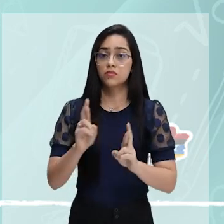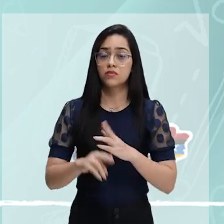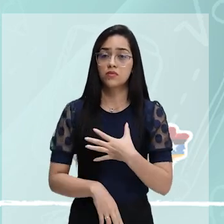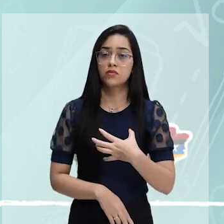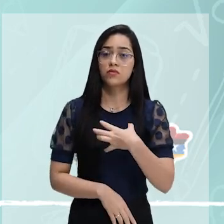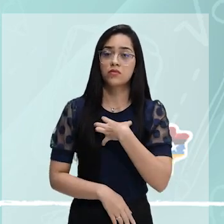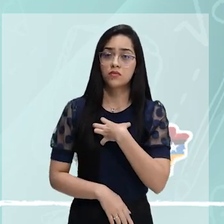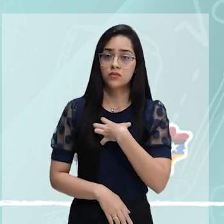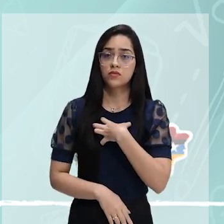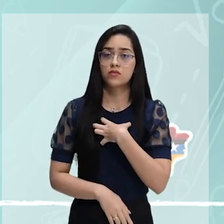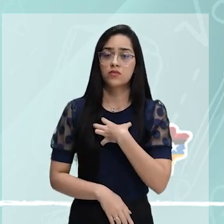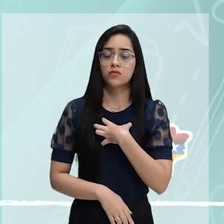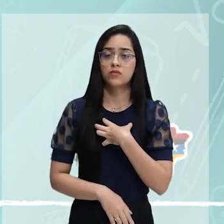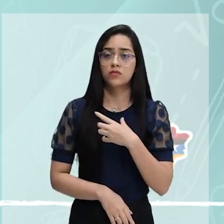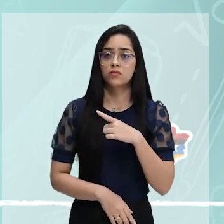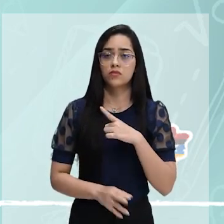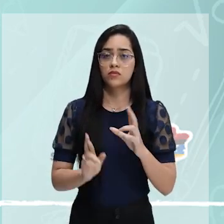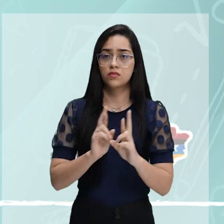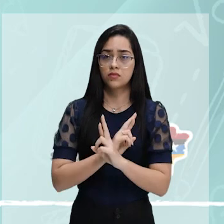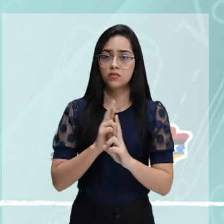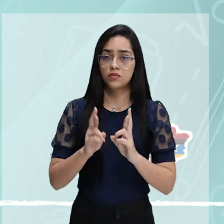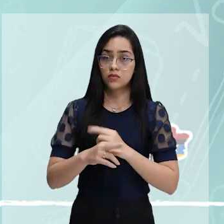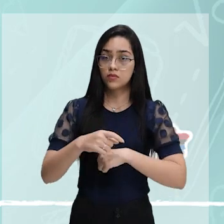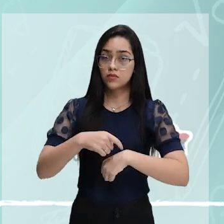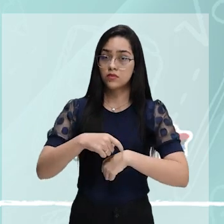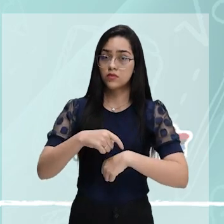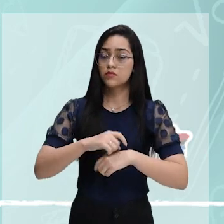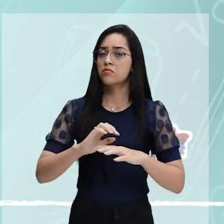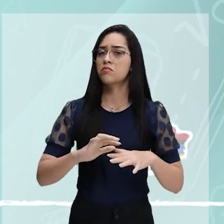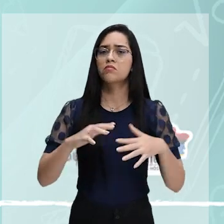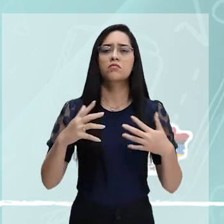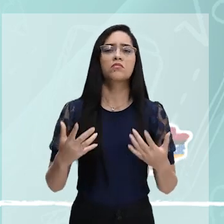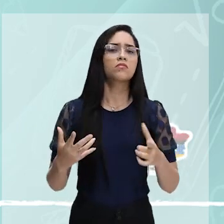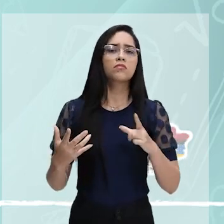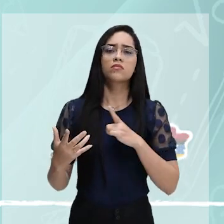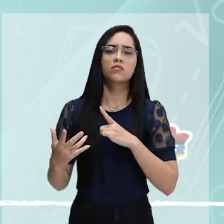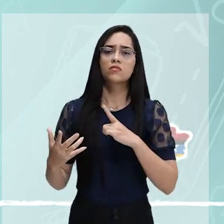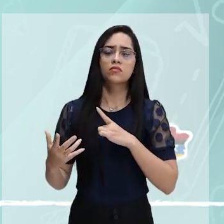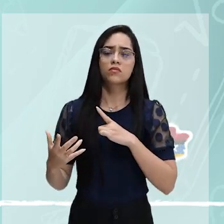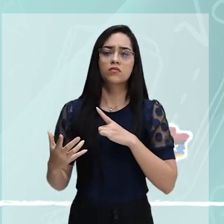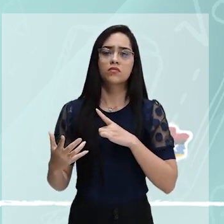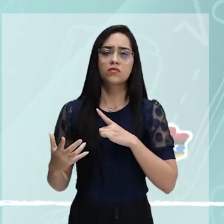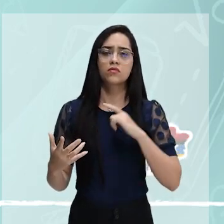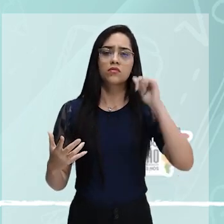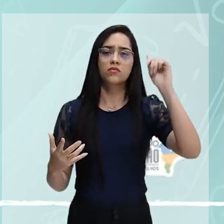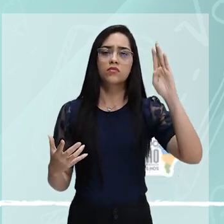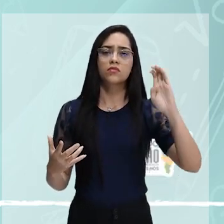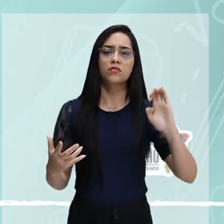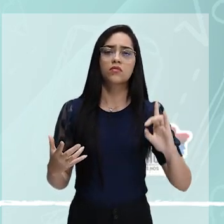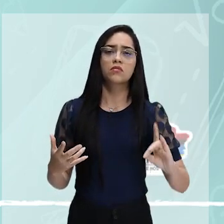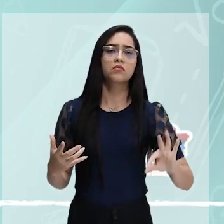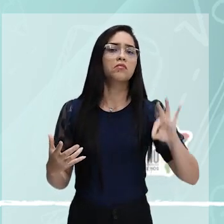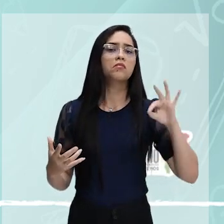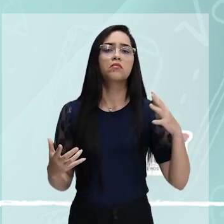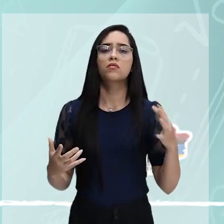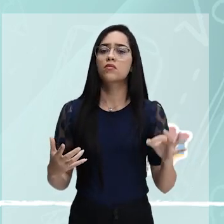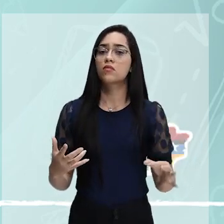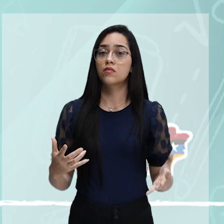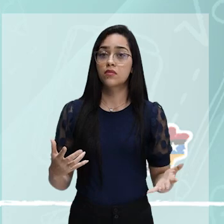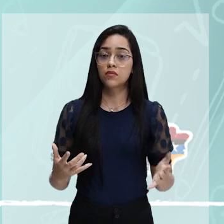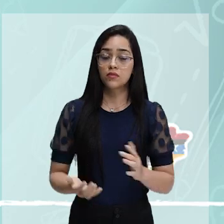semântica entre as relações temporais. E aí, qual é a alternativa certa?